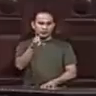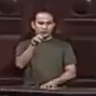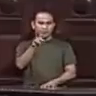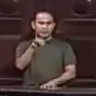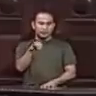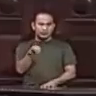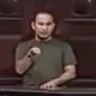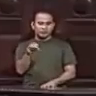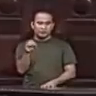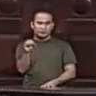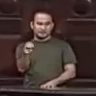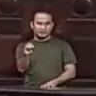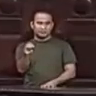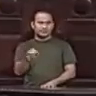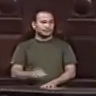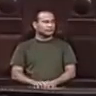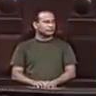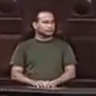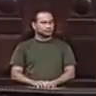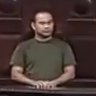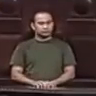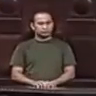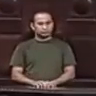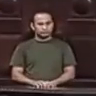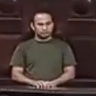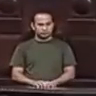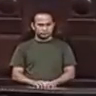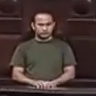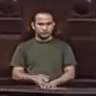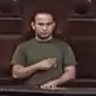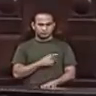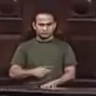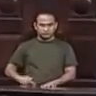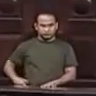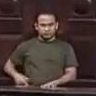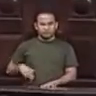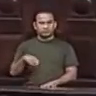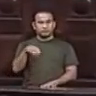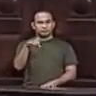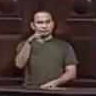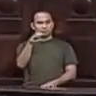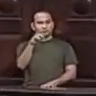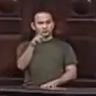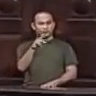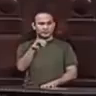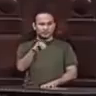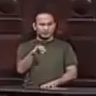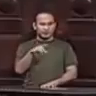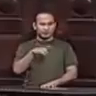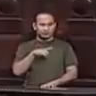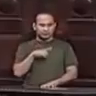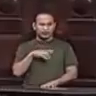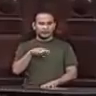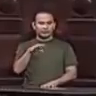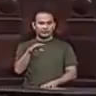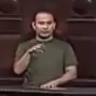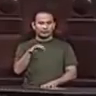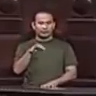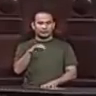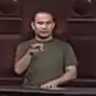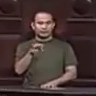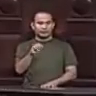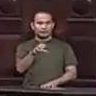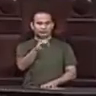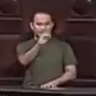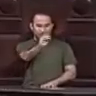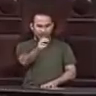zero, presidente. Presidente. Presidente, tem a CPI da tarifa zero, tem a CPI da Rio Card, tem várias CPIs aí na